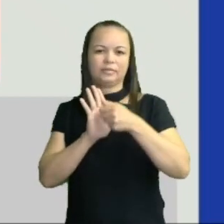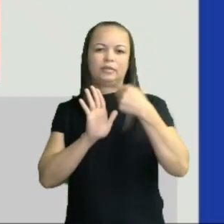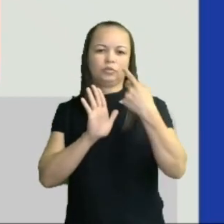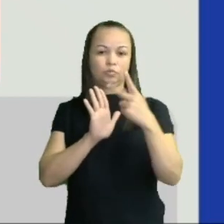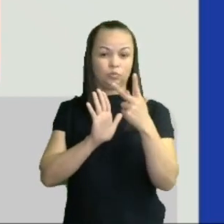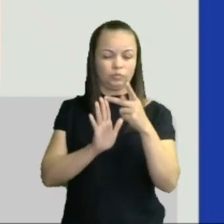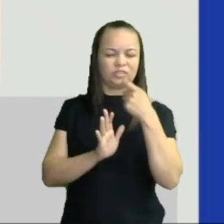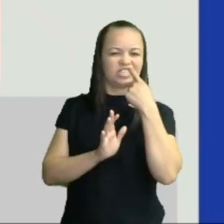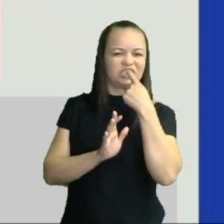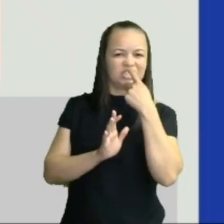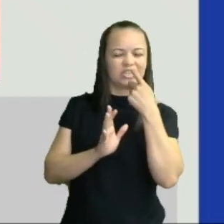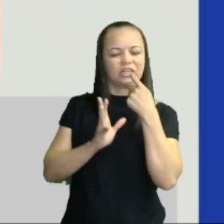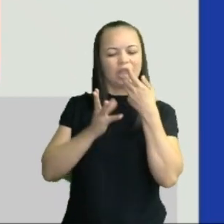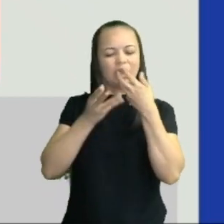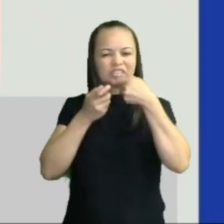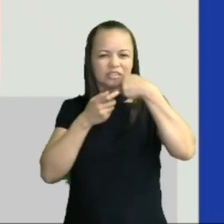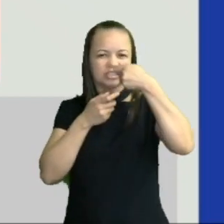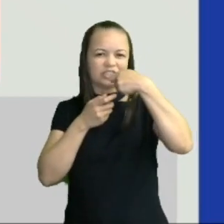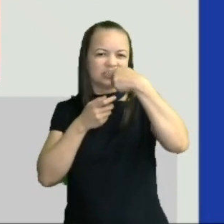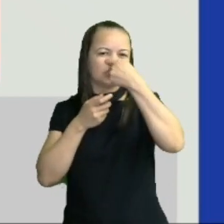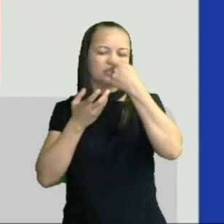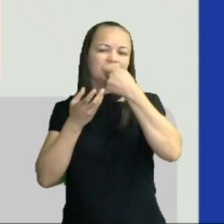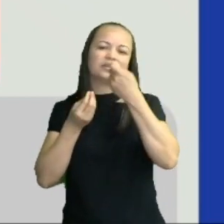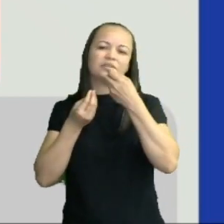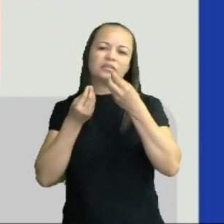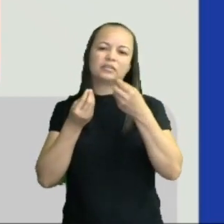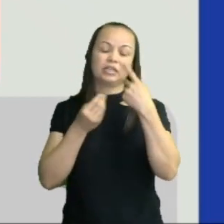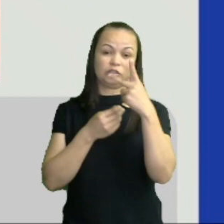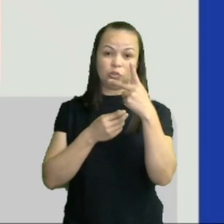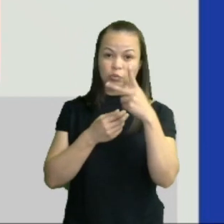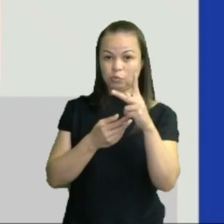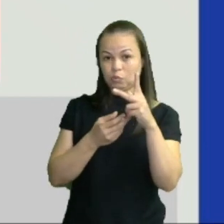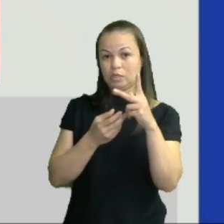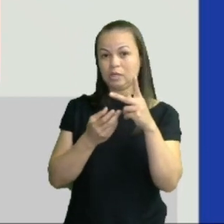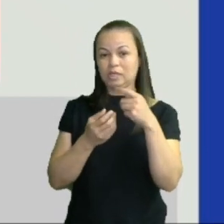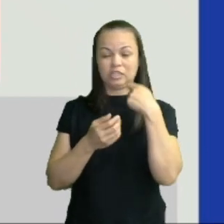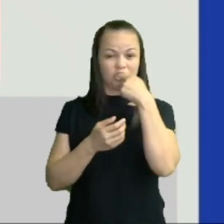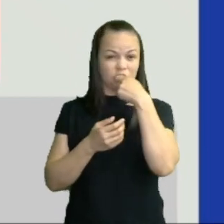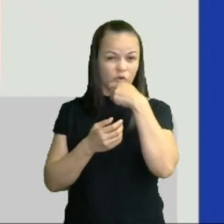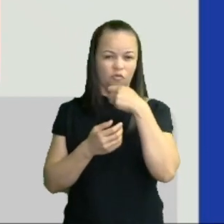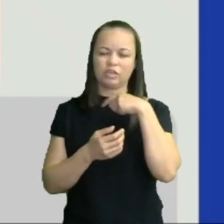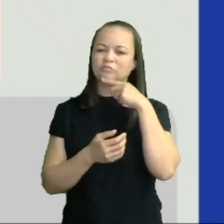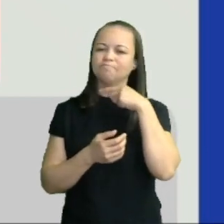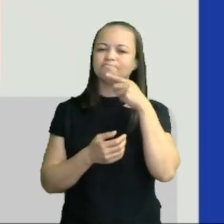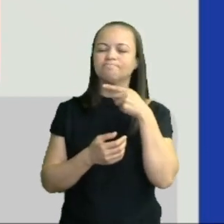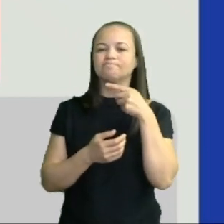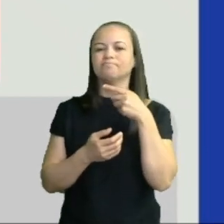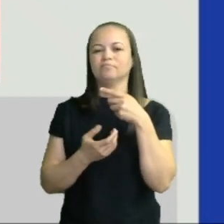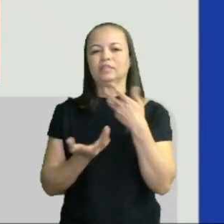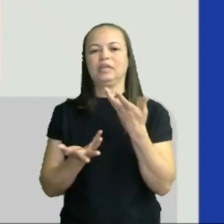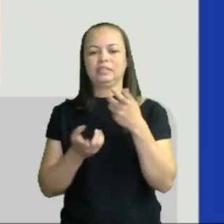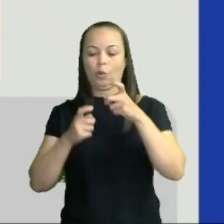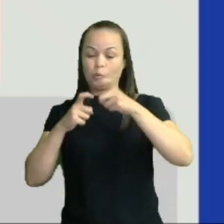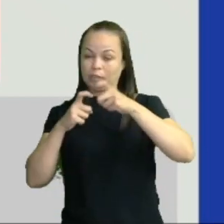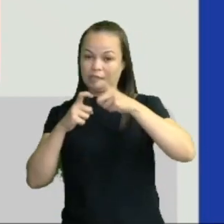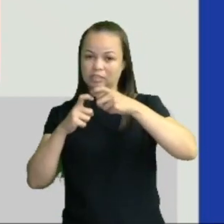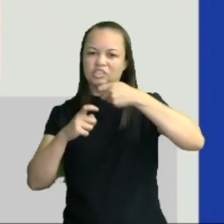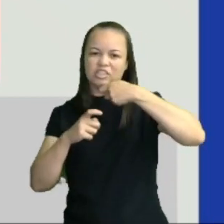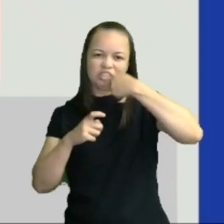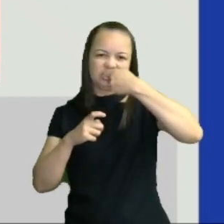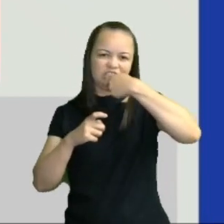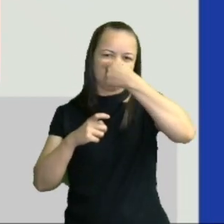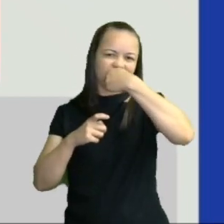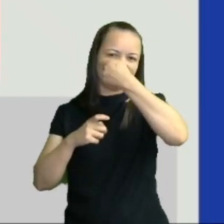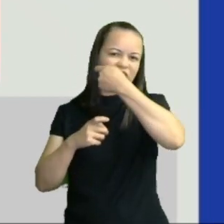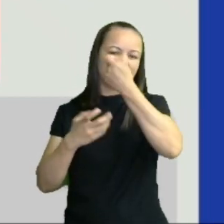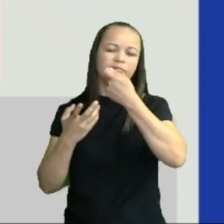aquela sujeirinha que a sua escova não consegue tirar. Isso mesmo. Essas sujeirinhas